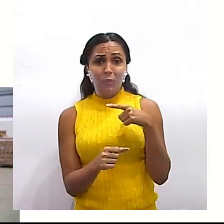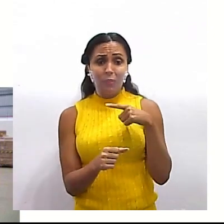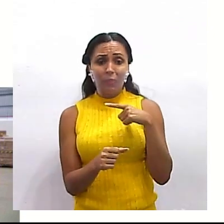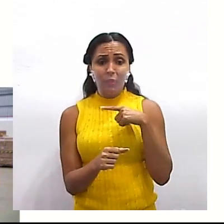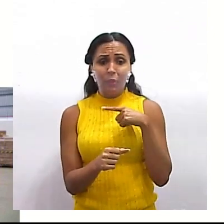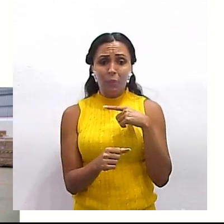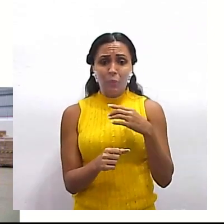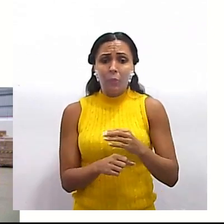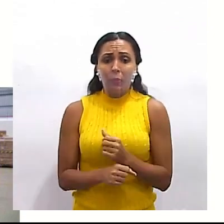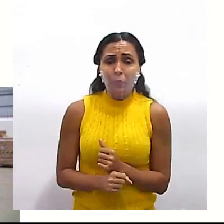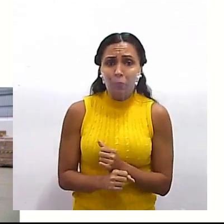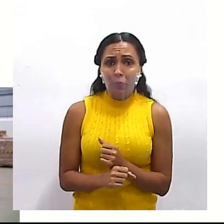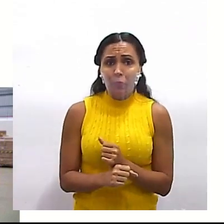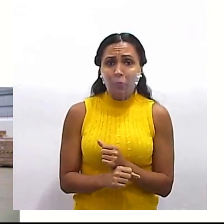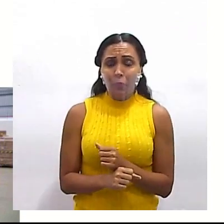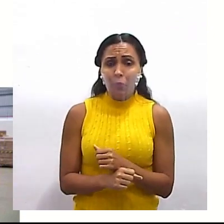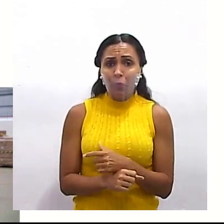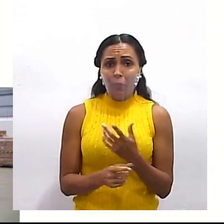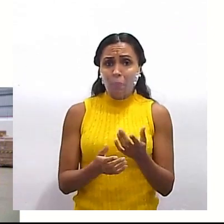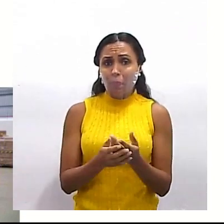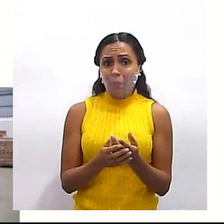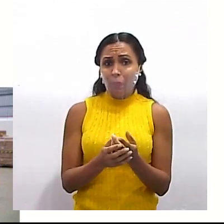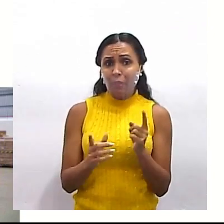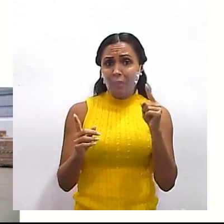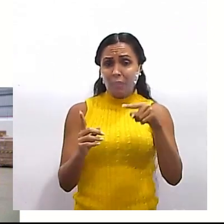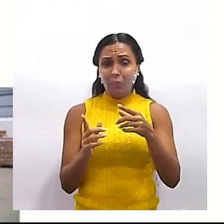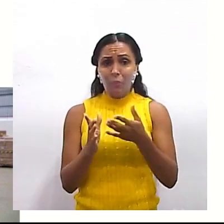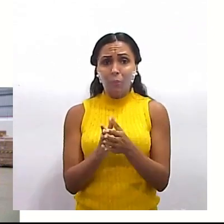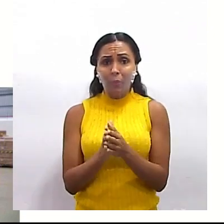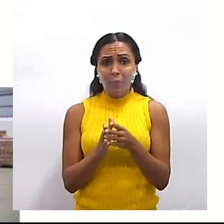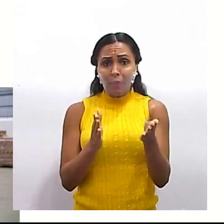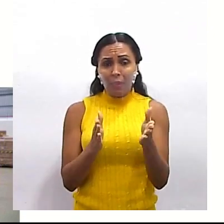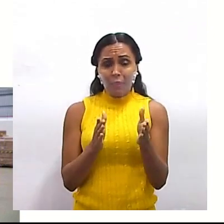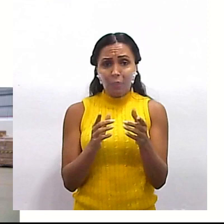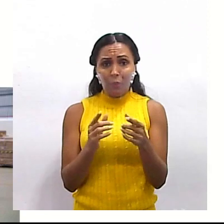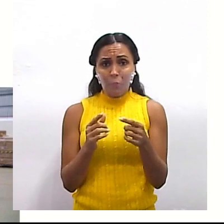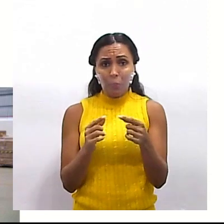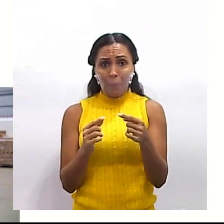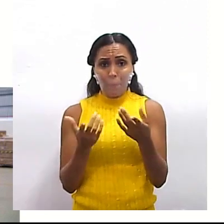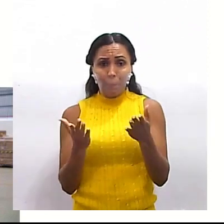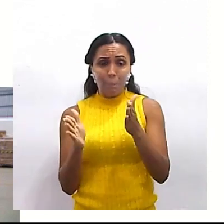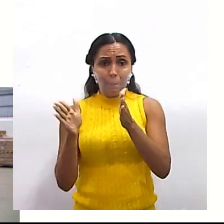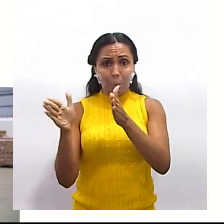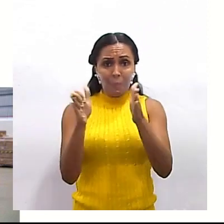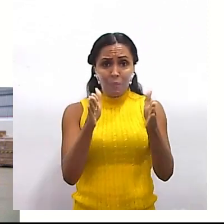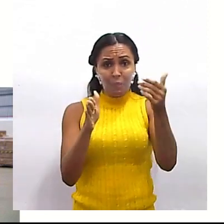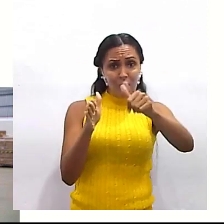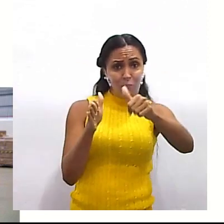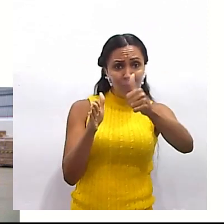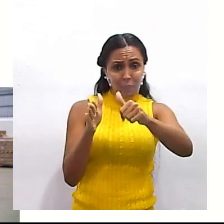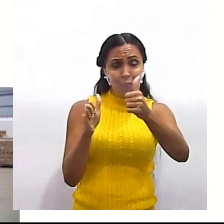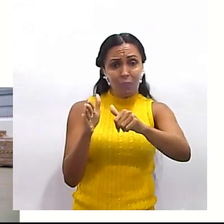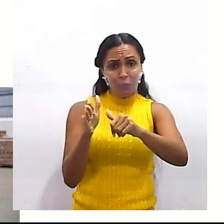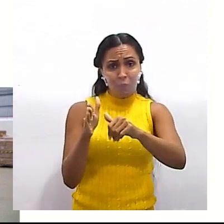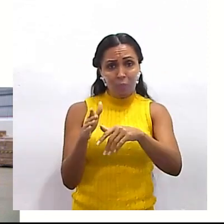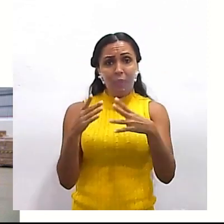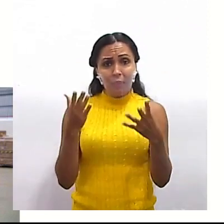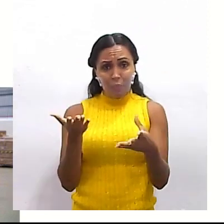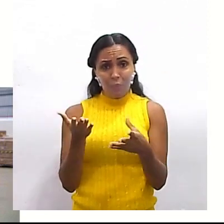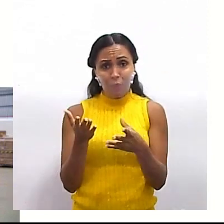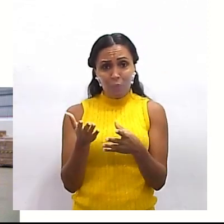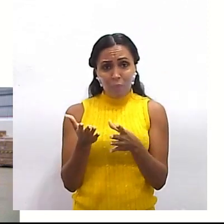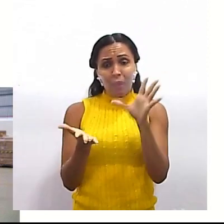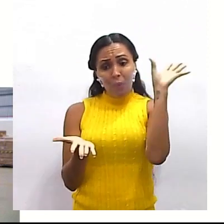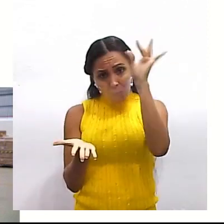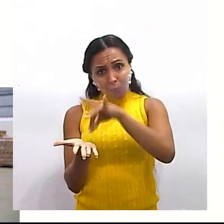KPI, um indicador, eu estiver mensurando, medindo a minha operação. Aí eu vou ter uma avaliação de resultados mais consistentes.